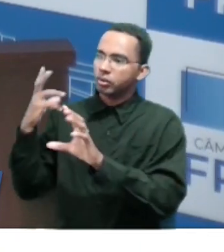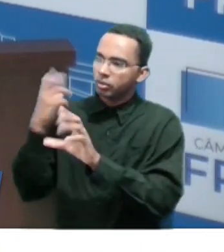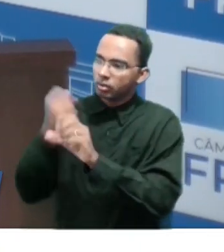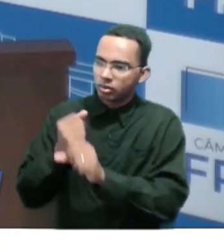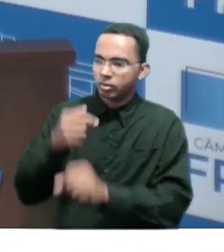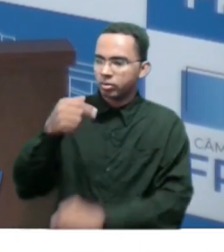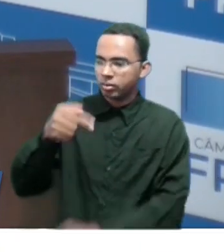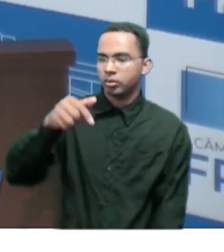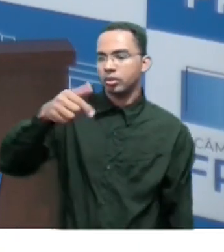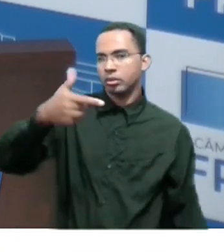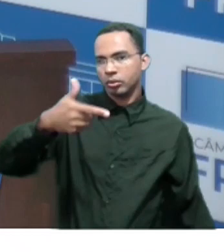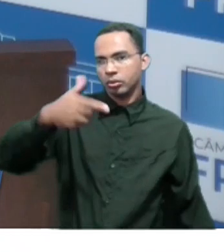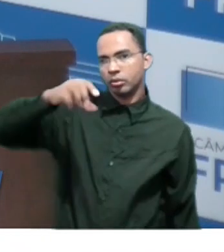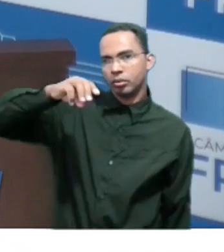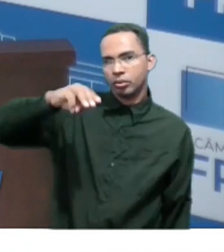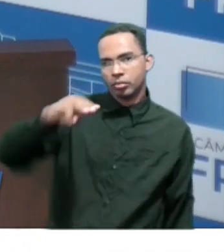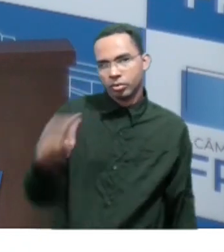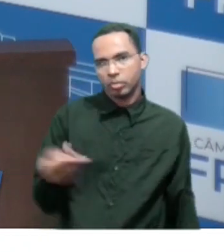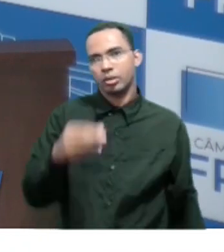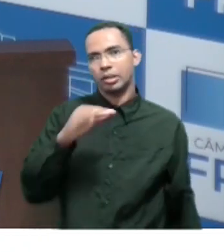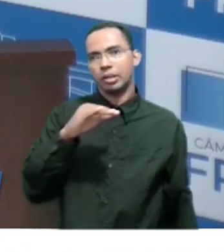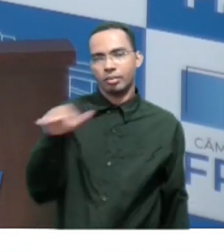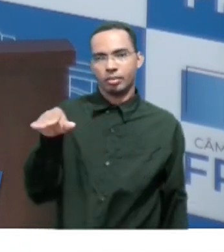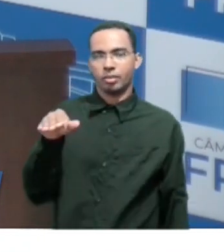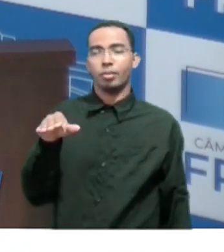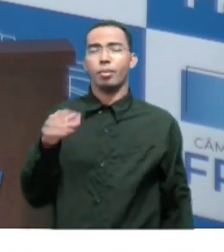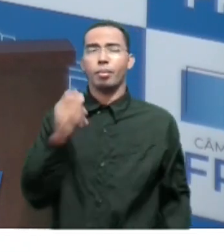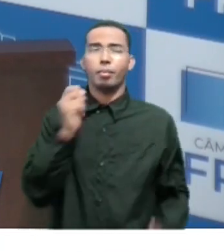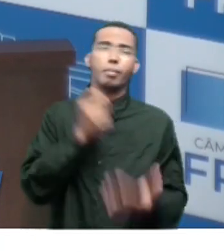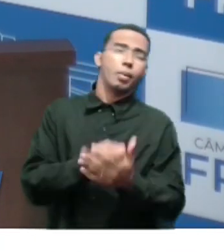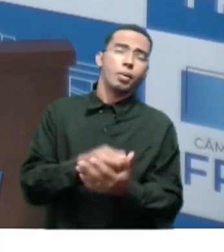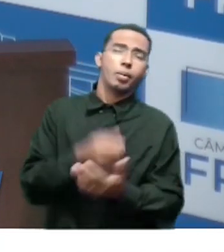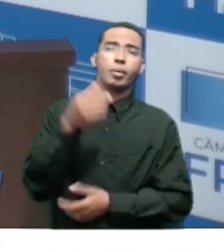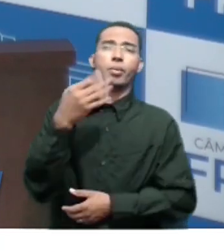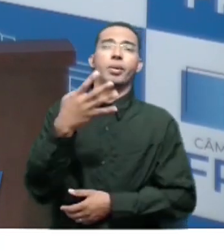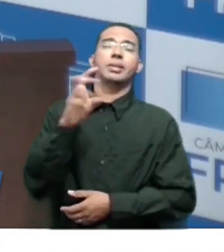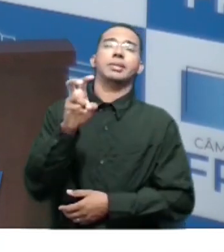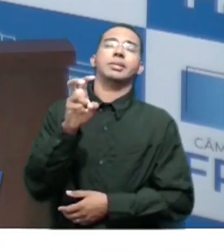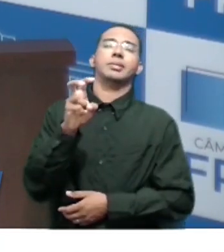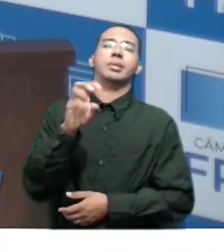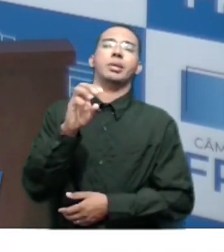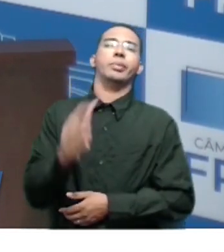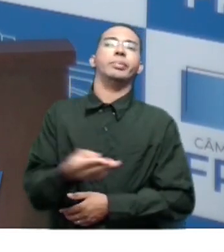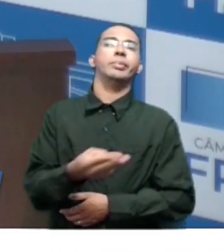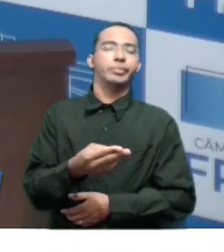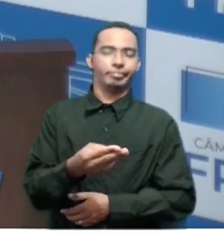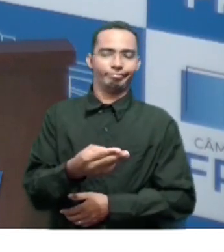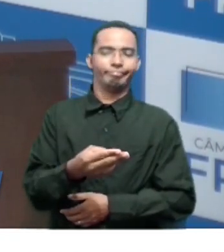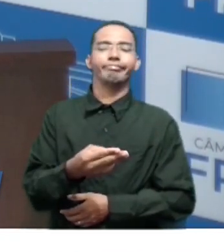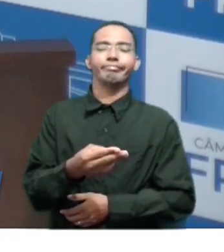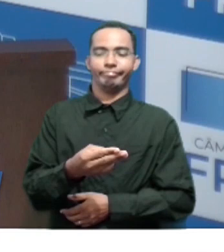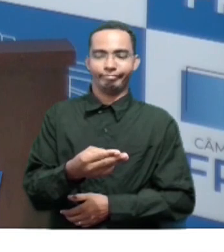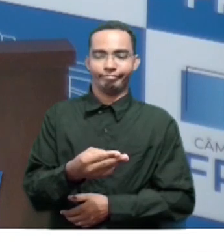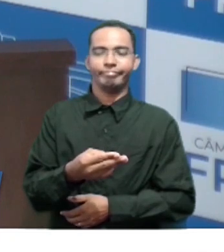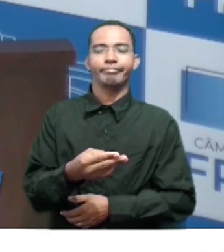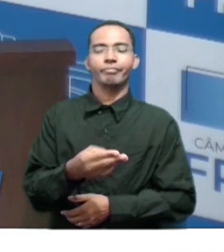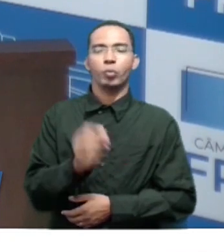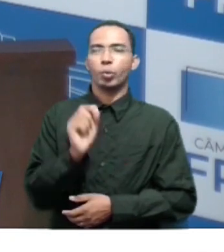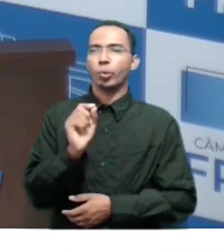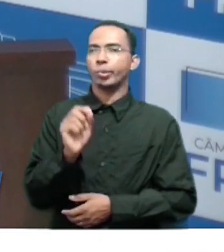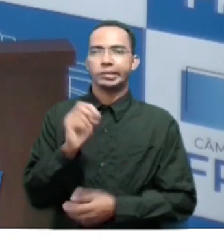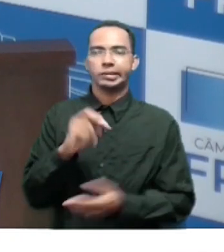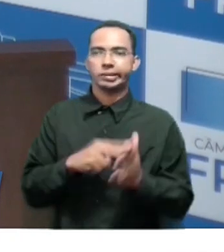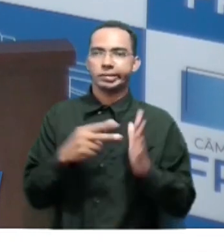milhões e meio. Gastou 45 milhões. Então, quer dizer,